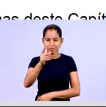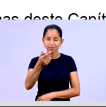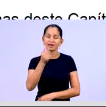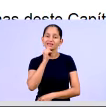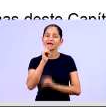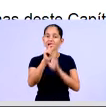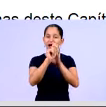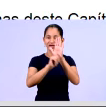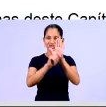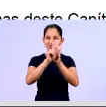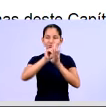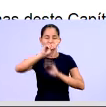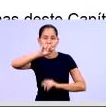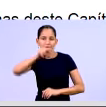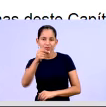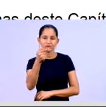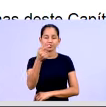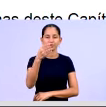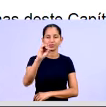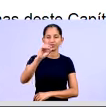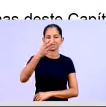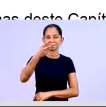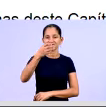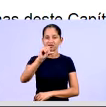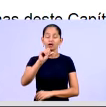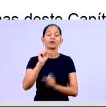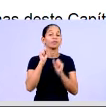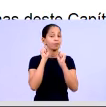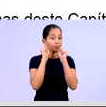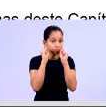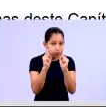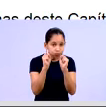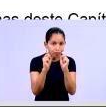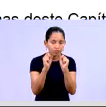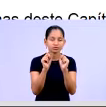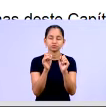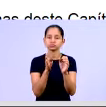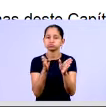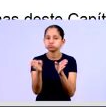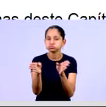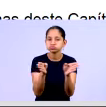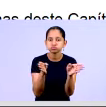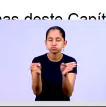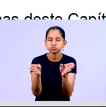traz: as pessoas físicas podem ser parte na sociedade em nome coletivo,